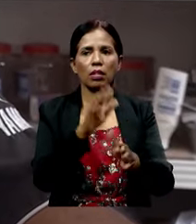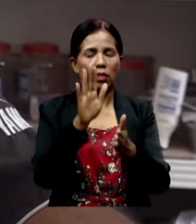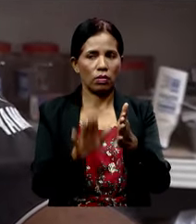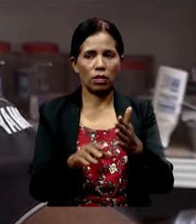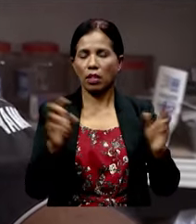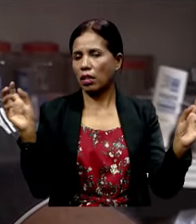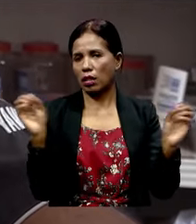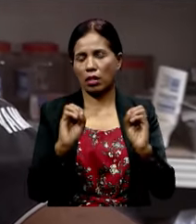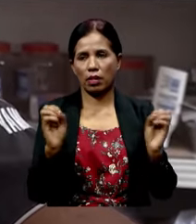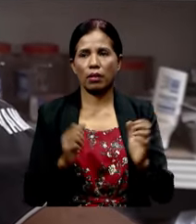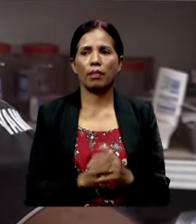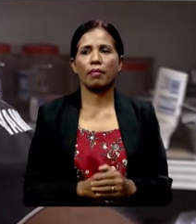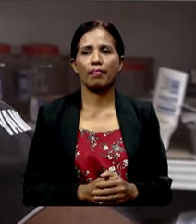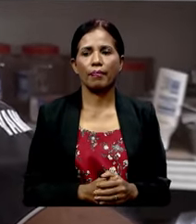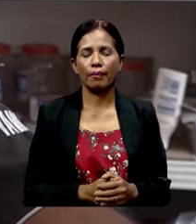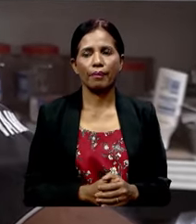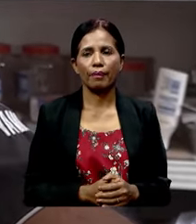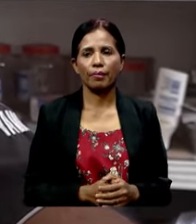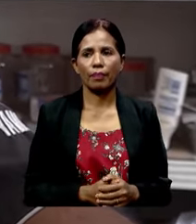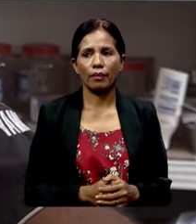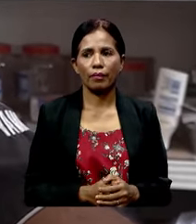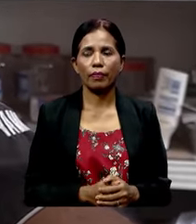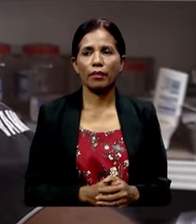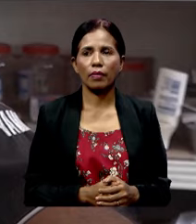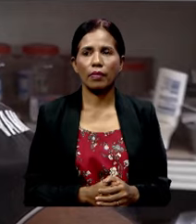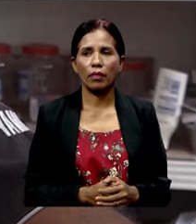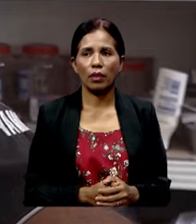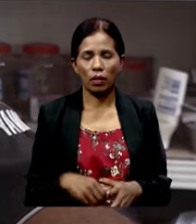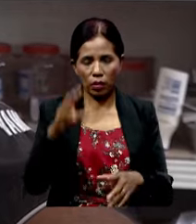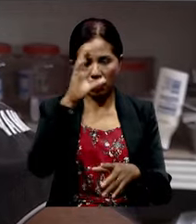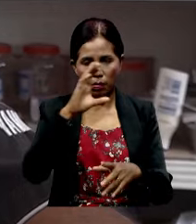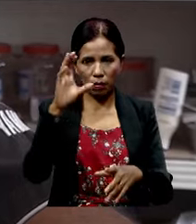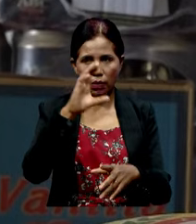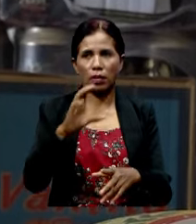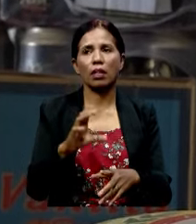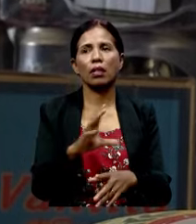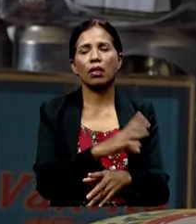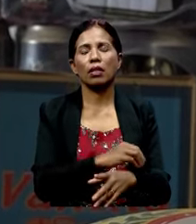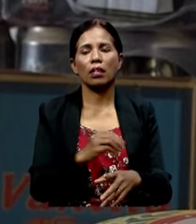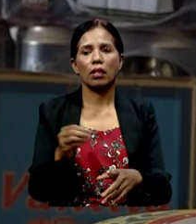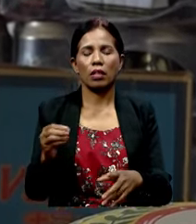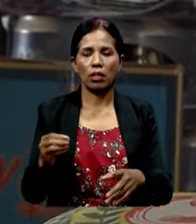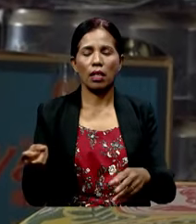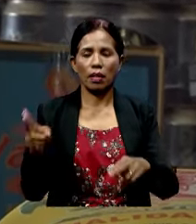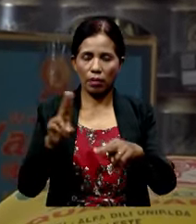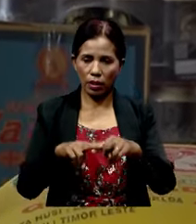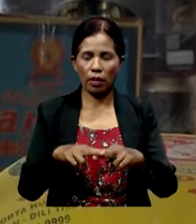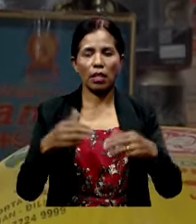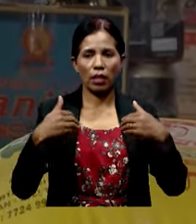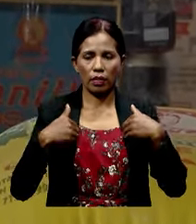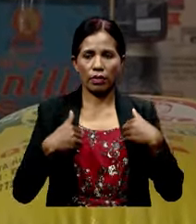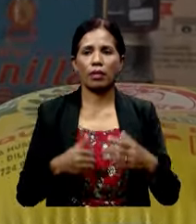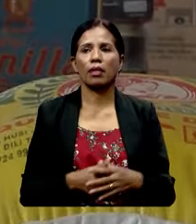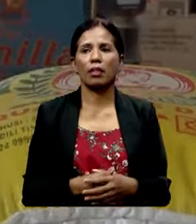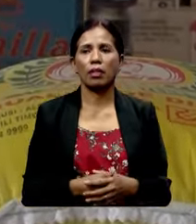ye con certeza ni buka ni ne nasan ni luku ne sempre ia e mos mos